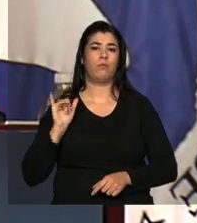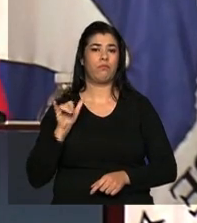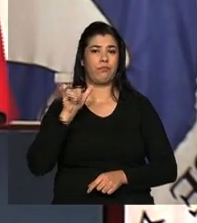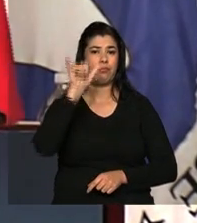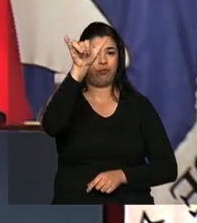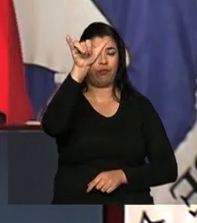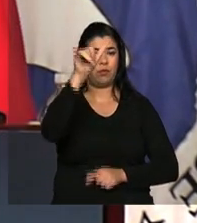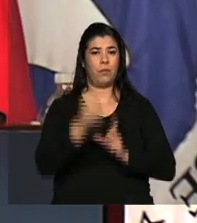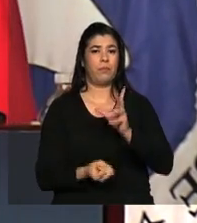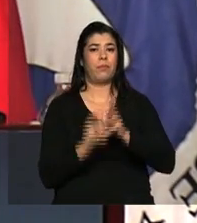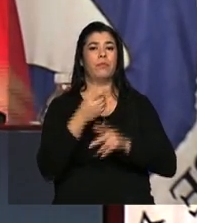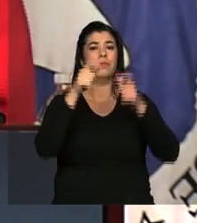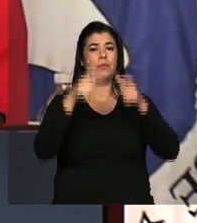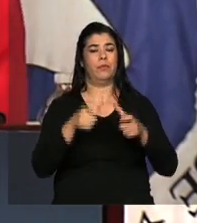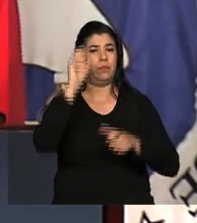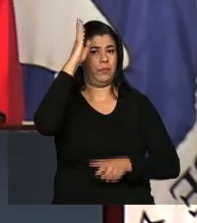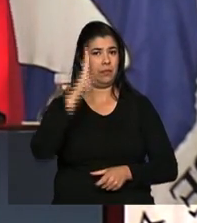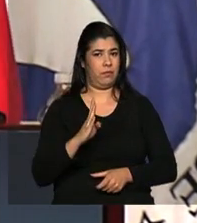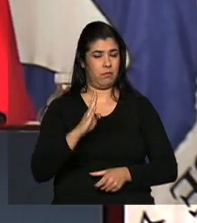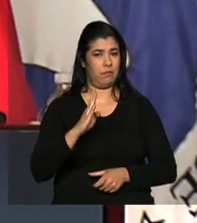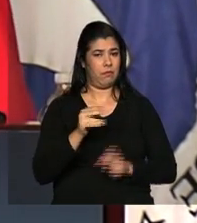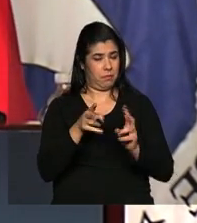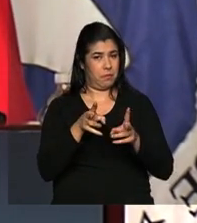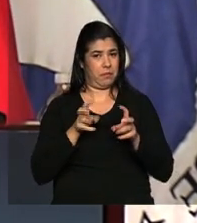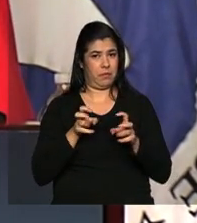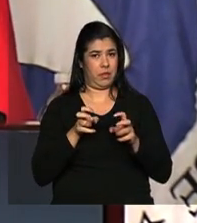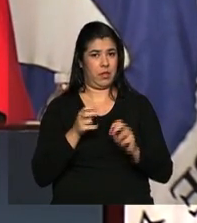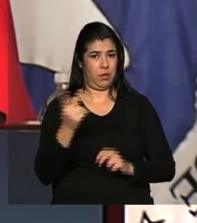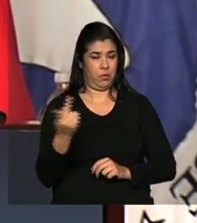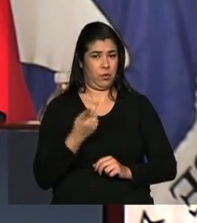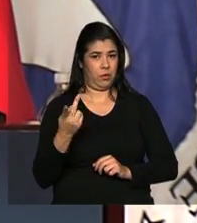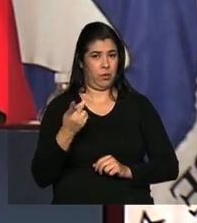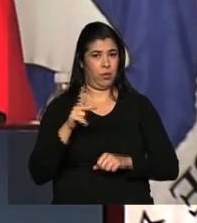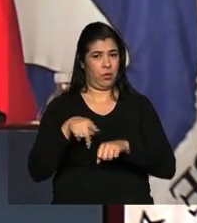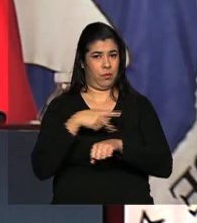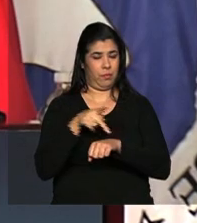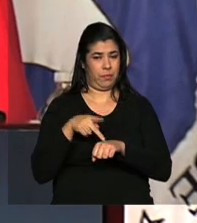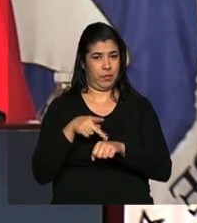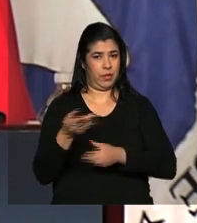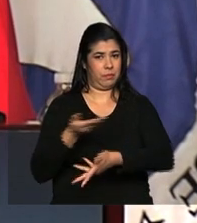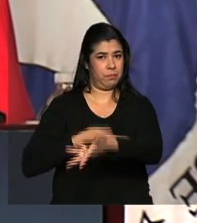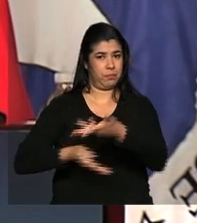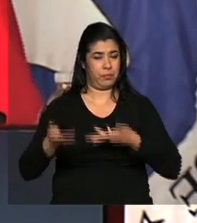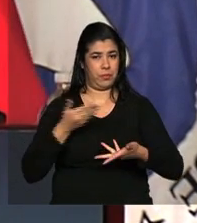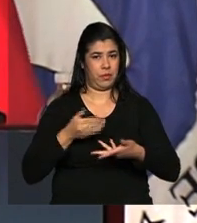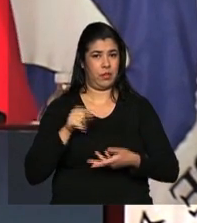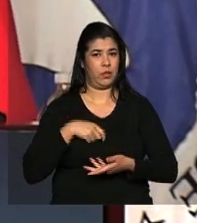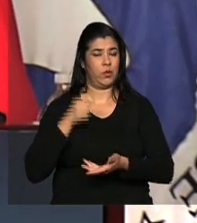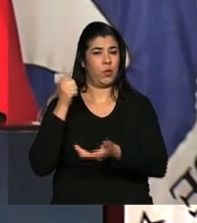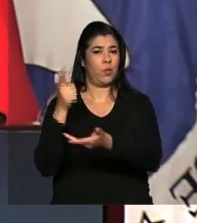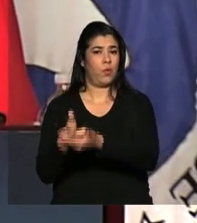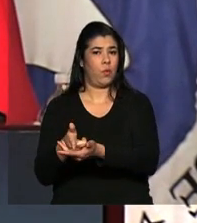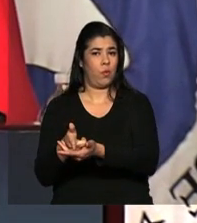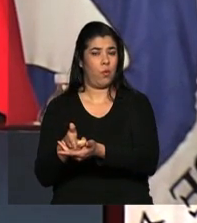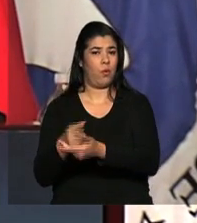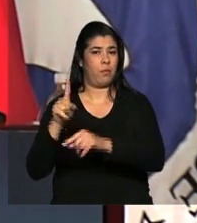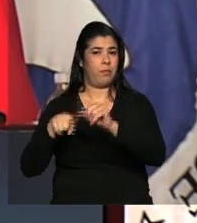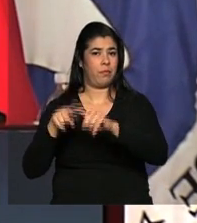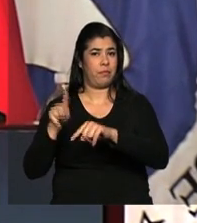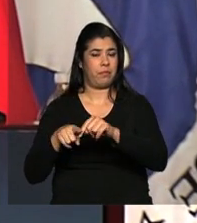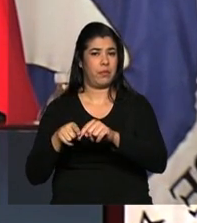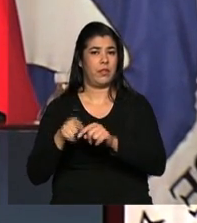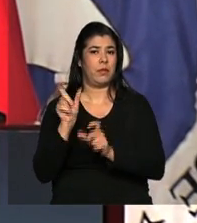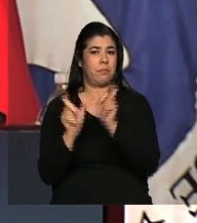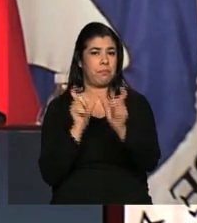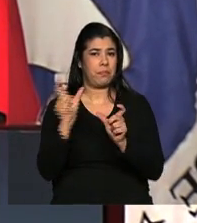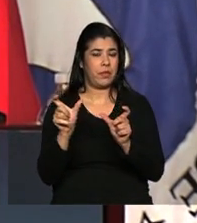Então, temos aí uma integração que beneficia ambos os países. Nos últimos anos, a